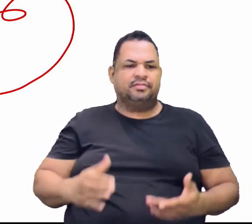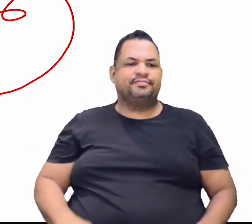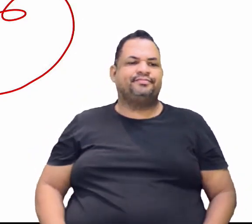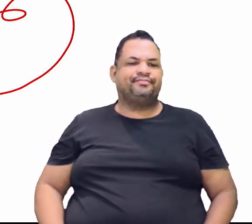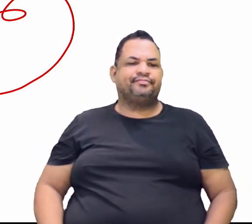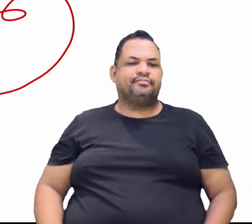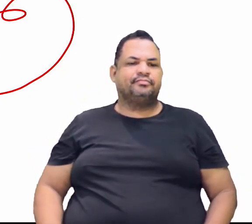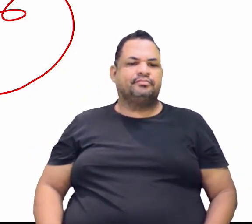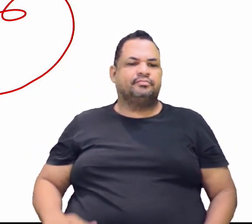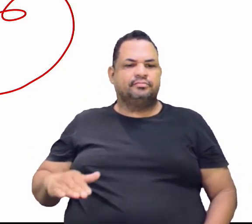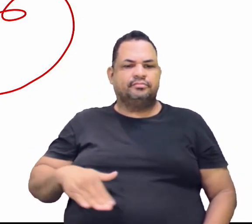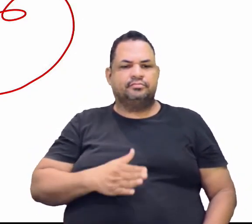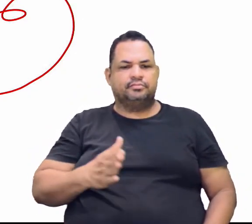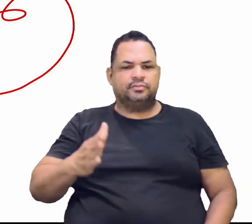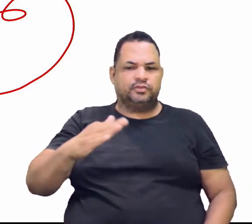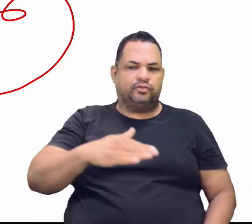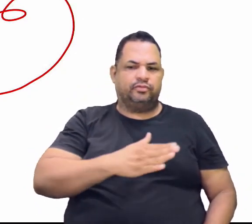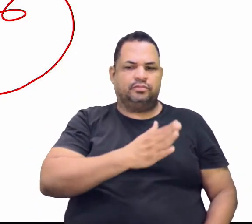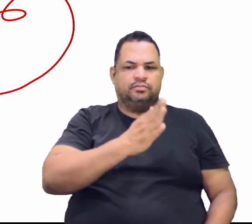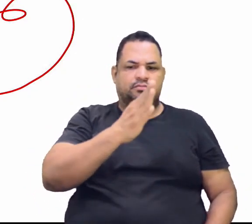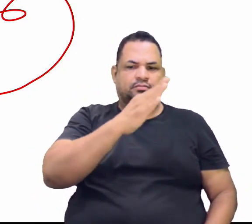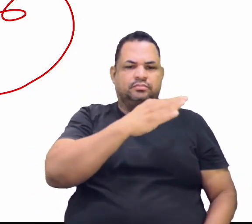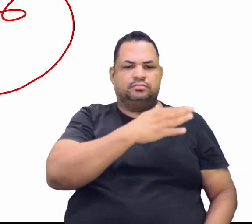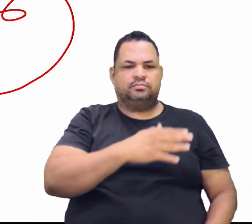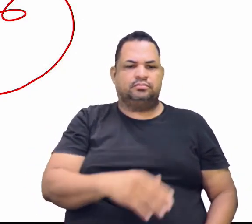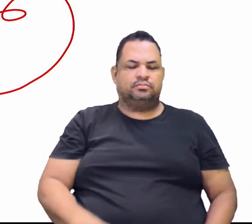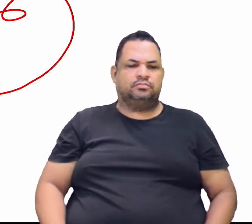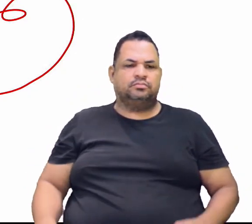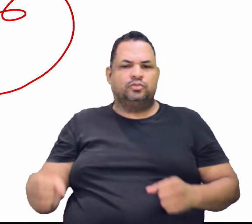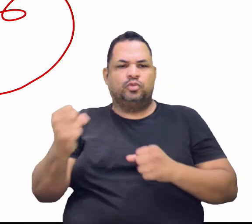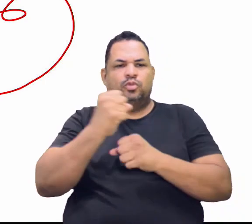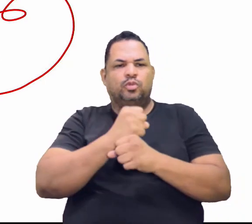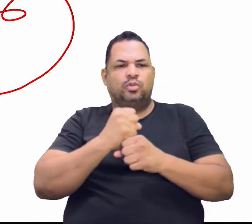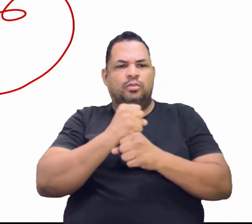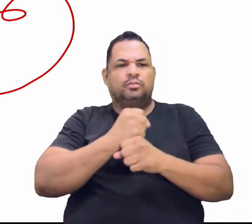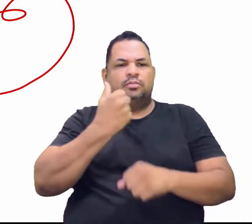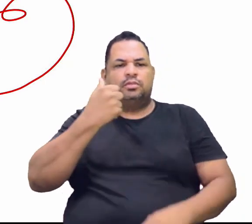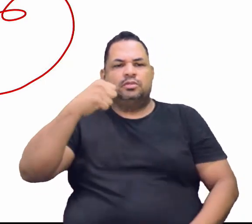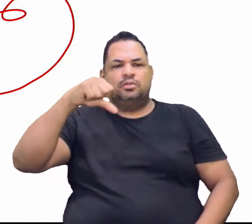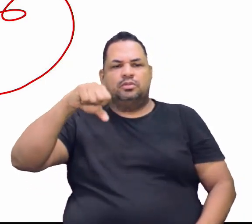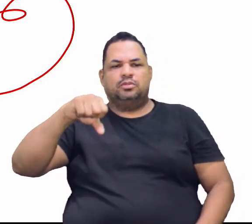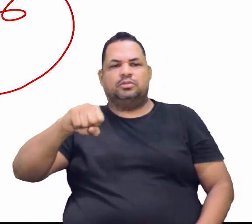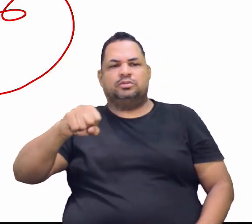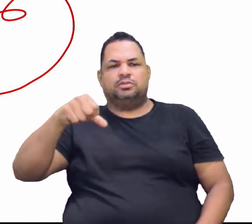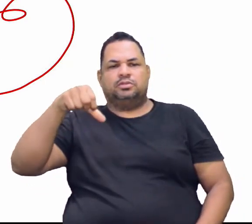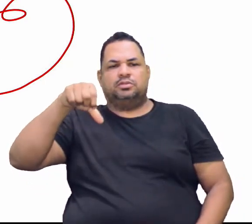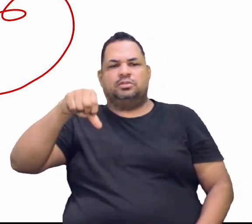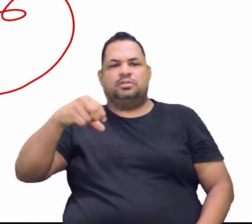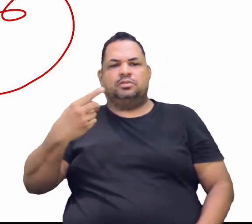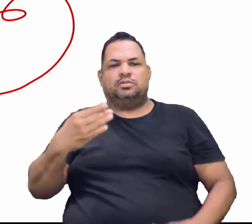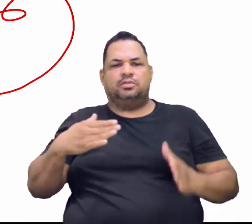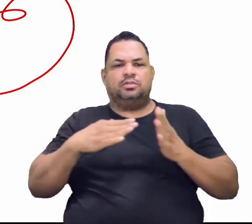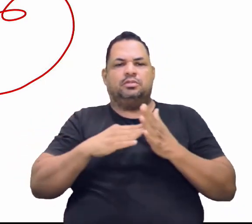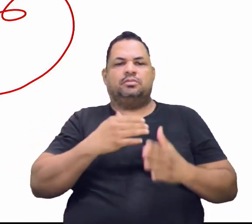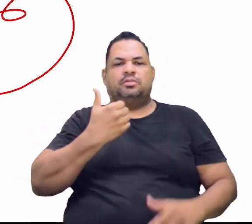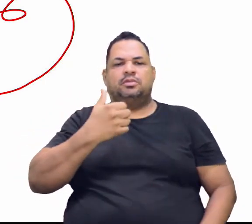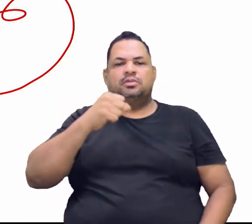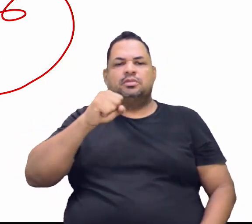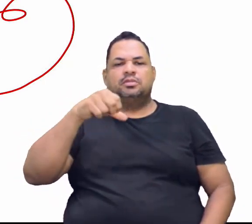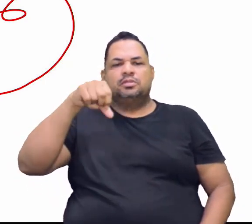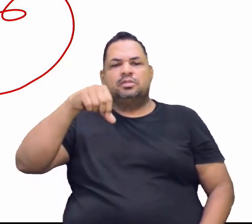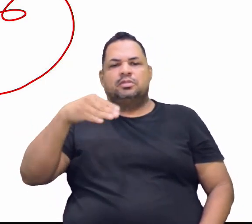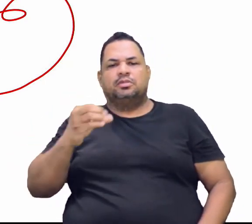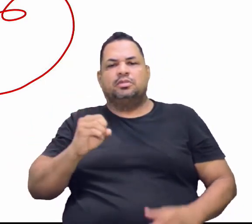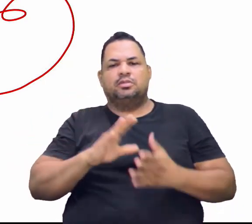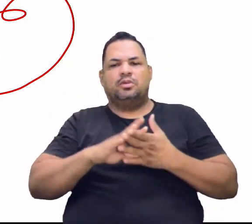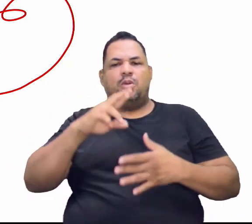muito de curva. Em 1892 a 1898,